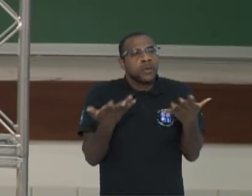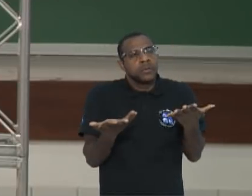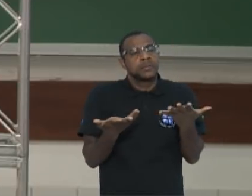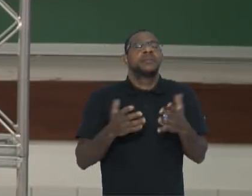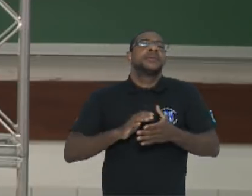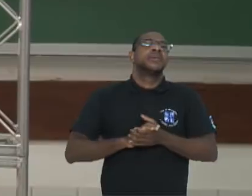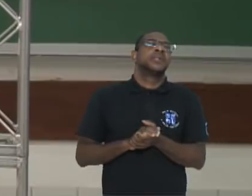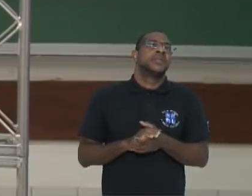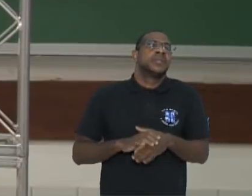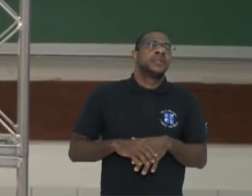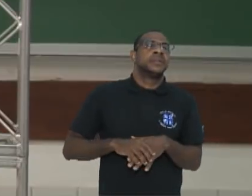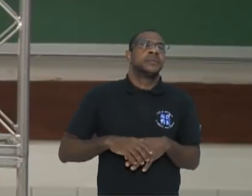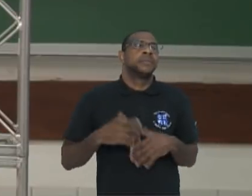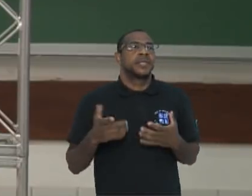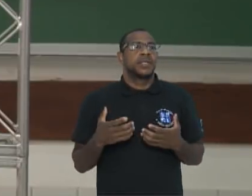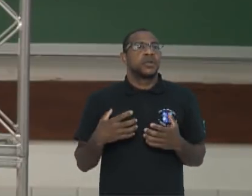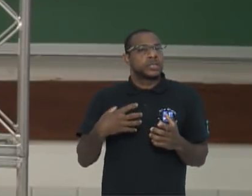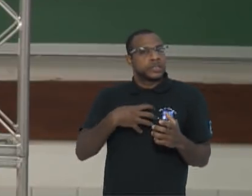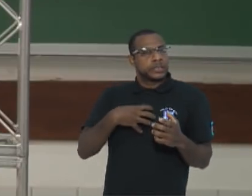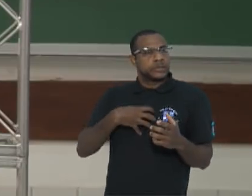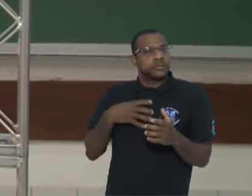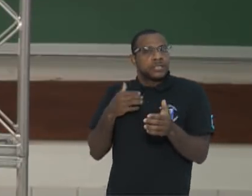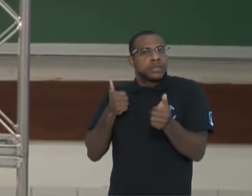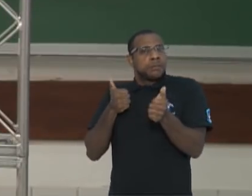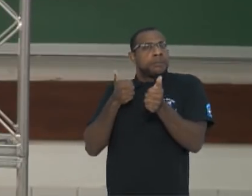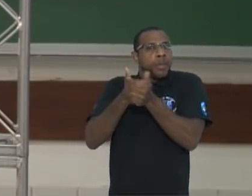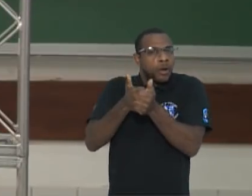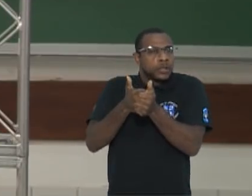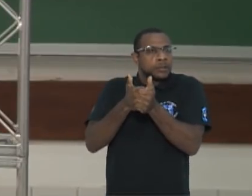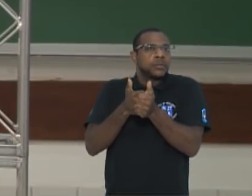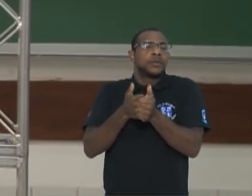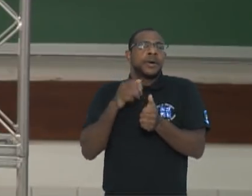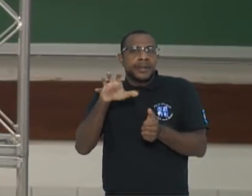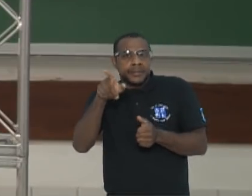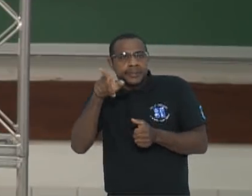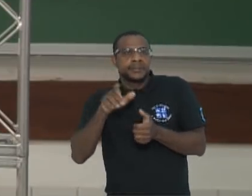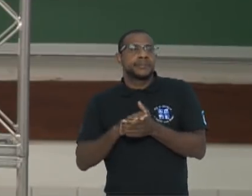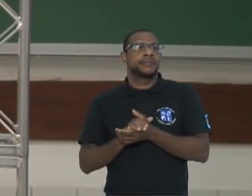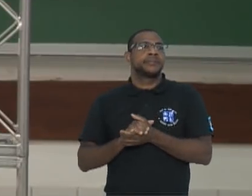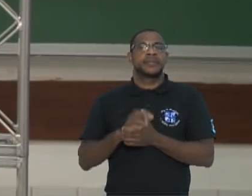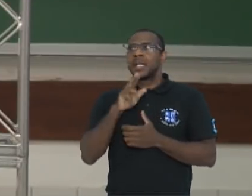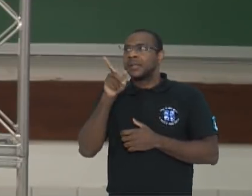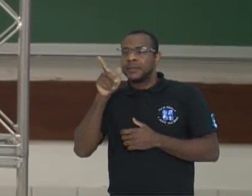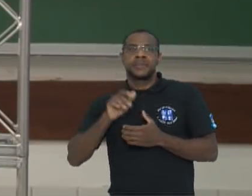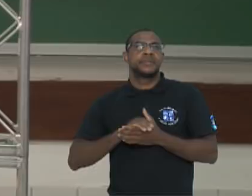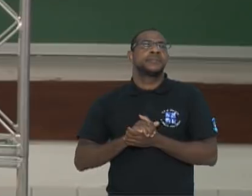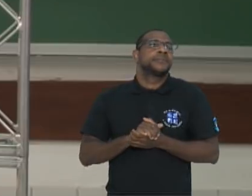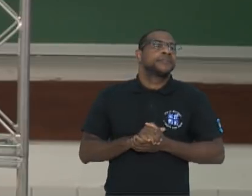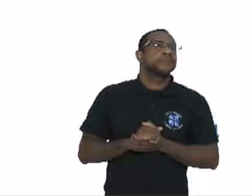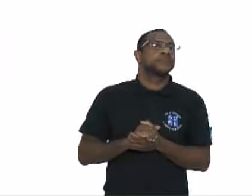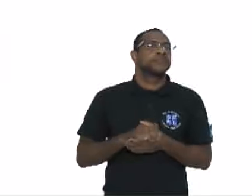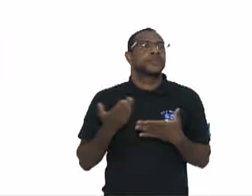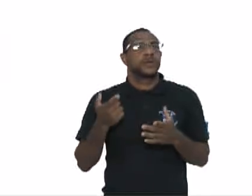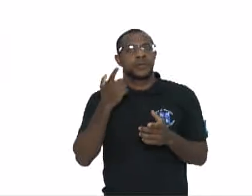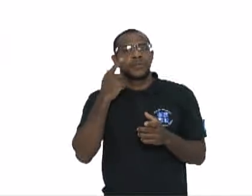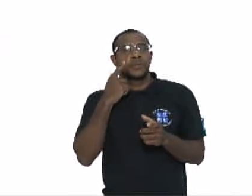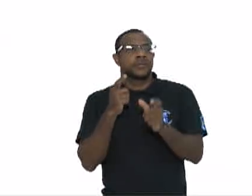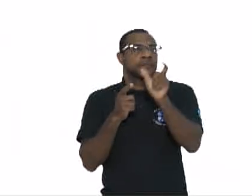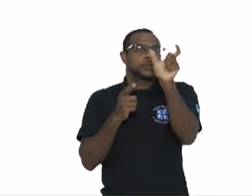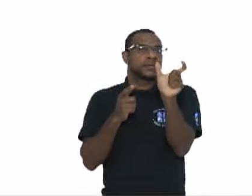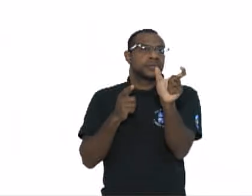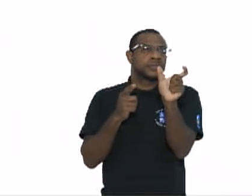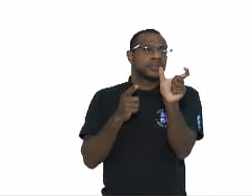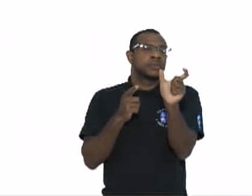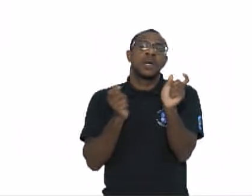mas que o sentido se aproxime disso que está aqui de proposta de resposta, com certeza vocês também acertaram. Então, verifiquem lá como que ficaria